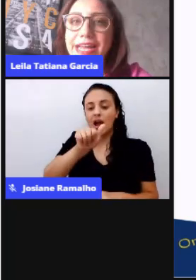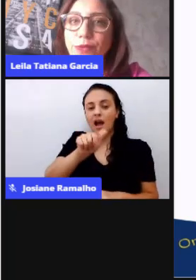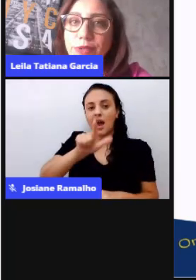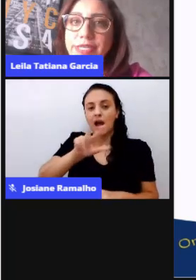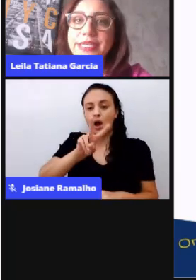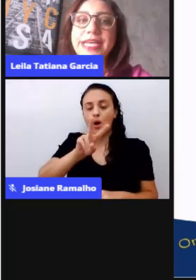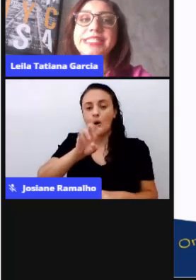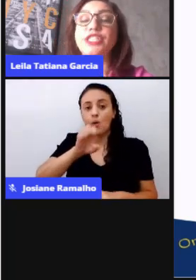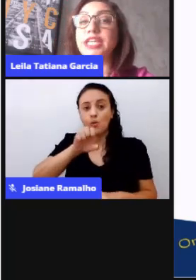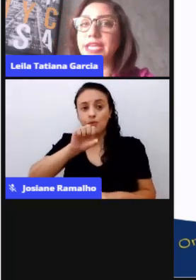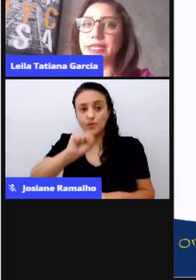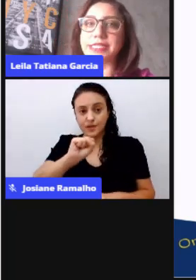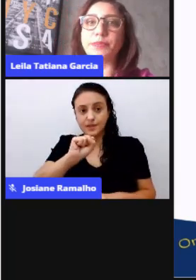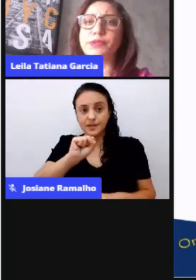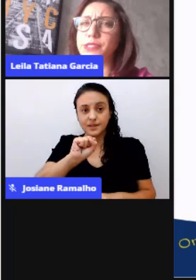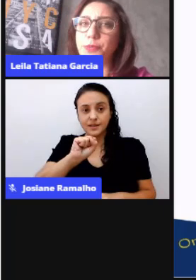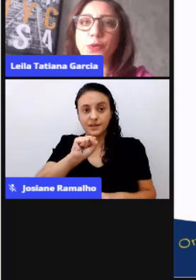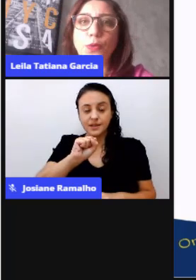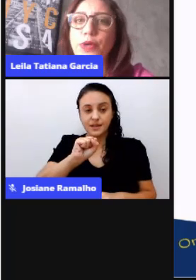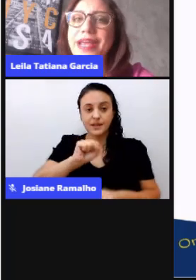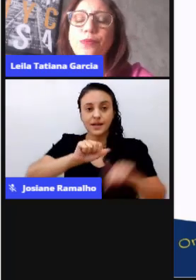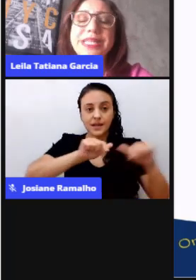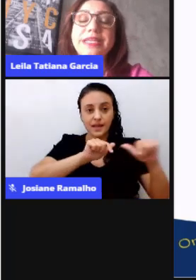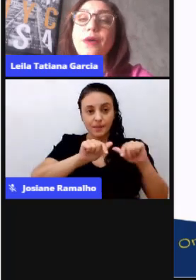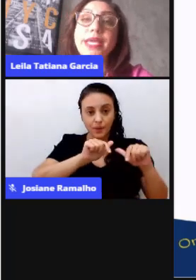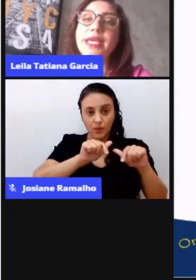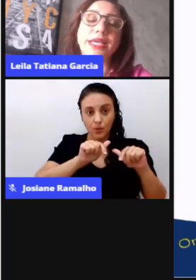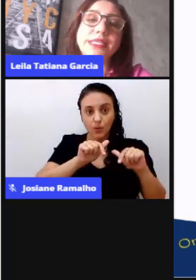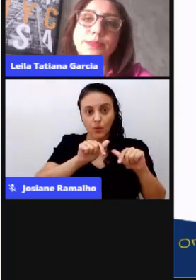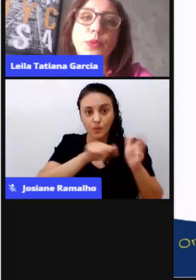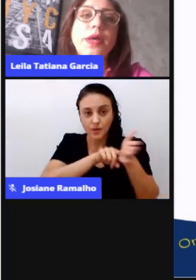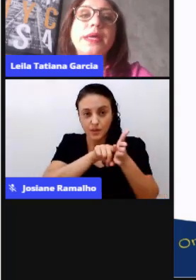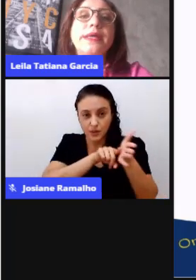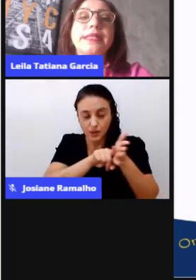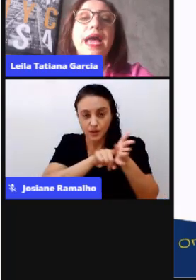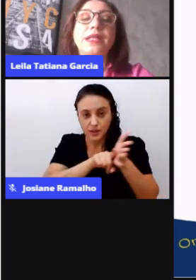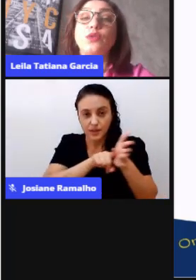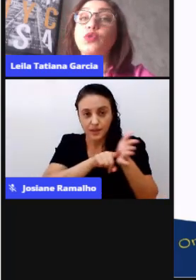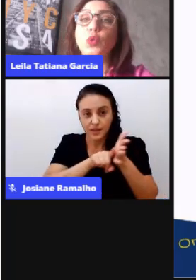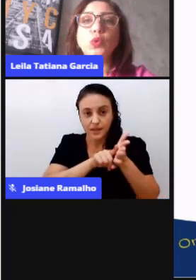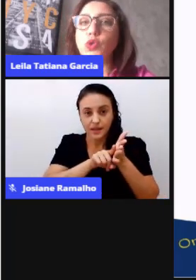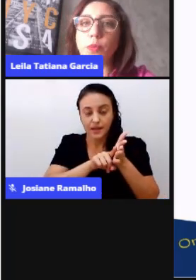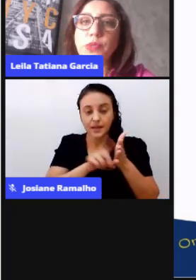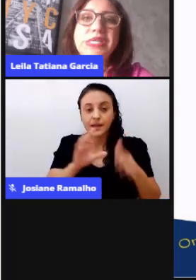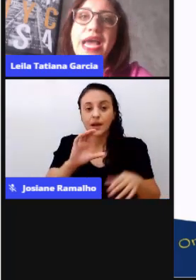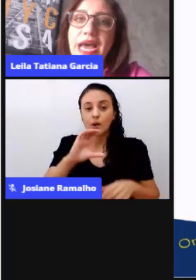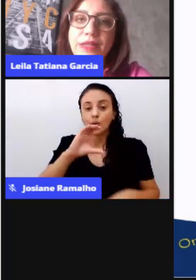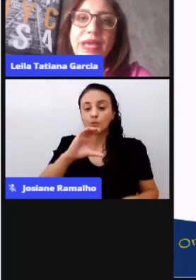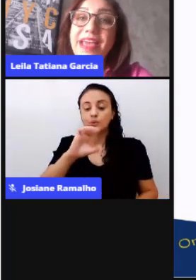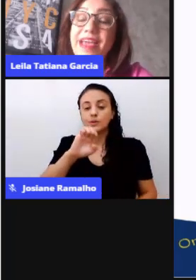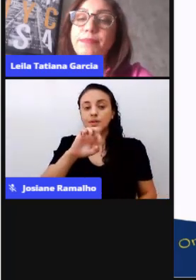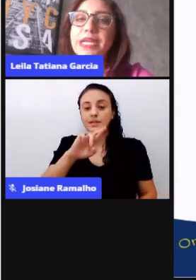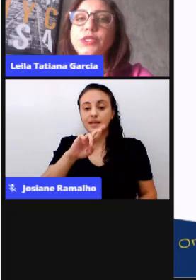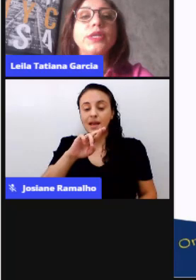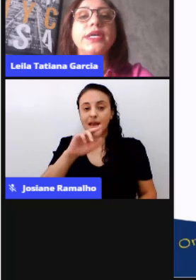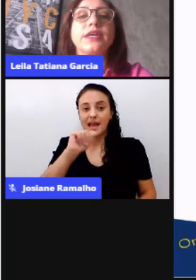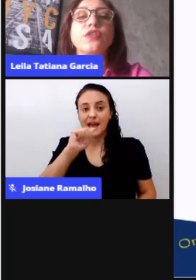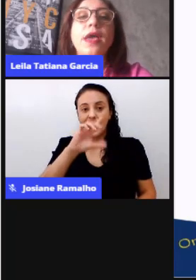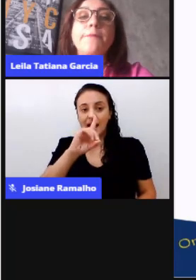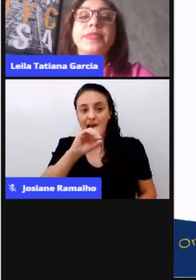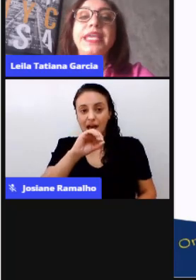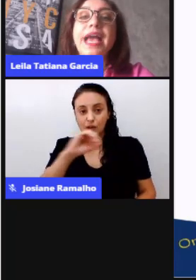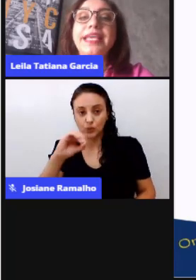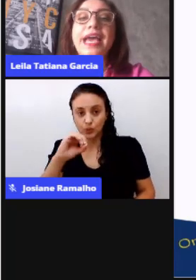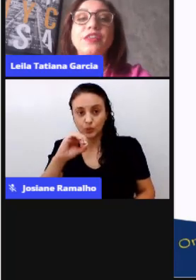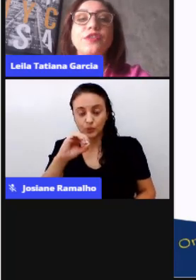o Cerrado e as tirinhas. Depois vocês procurem, é um material riquíssimo, tá? Tudo sobre o Cerrado, é